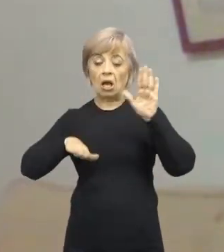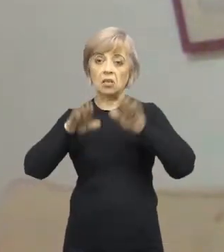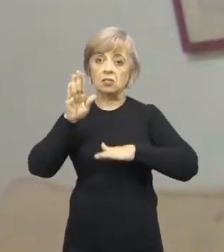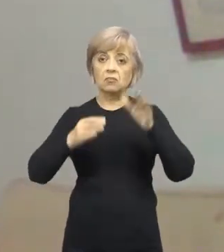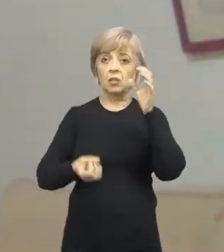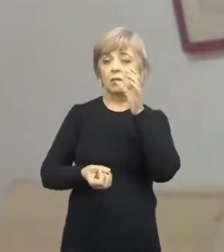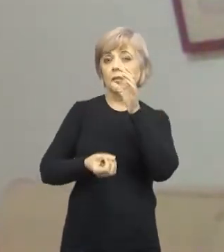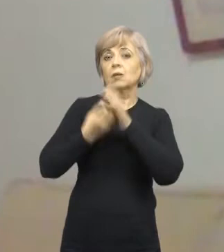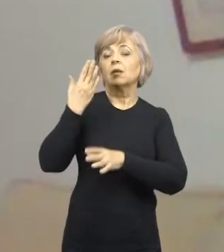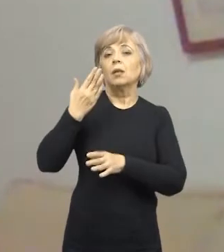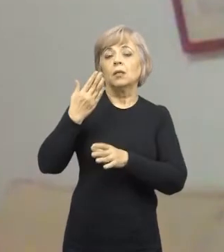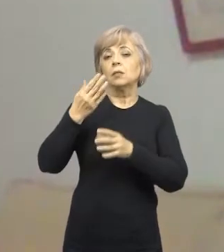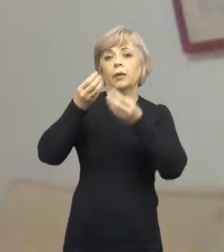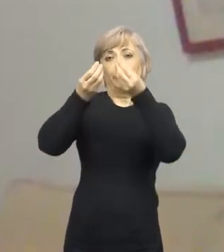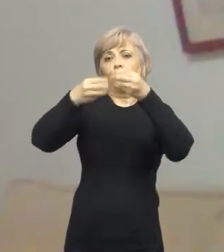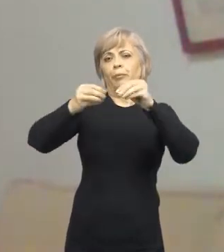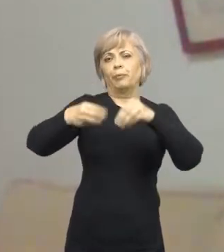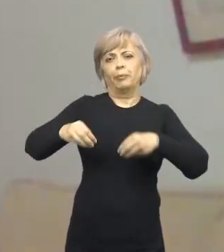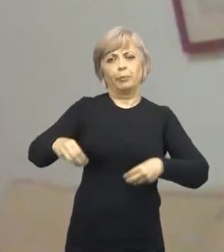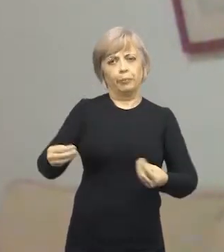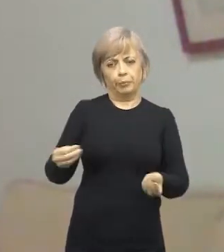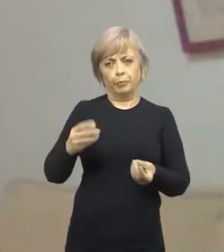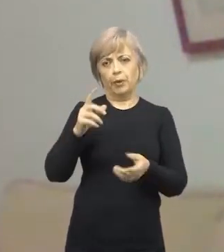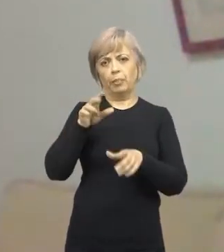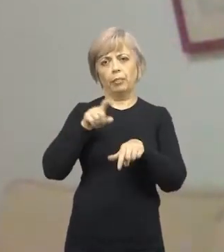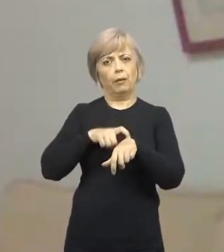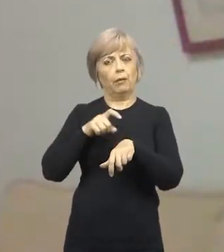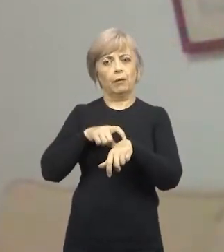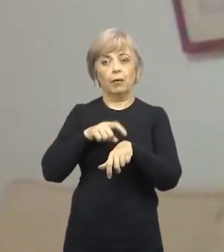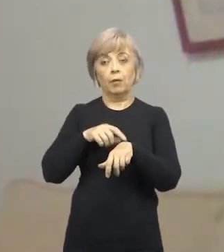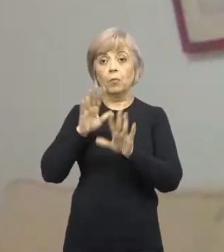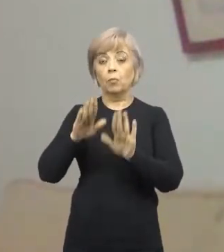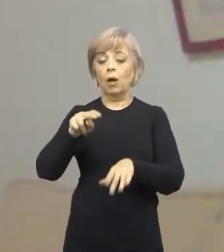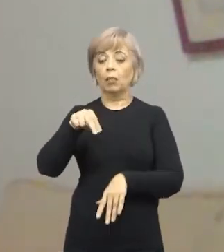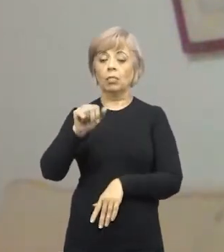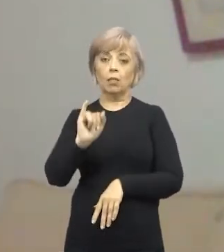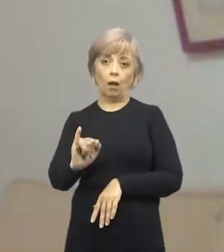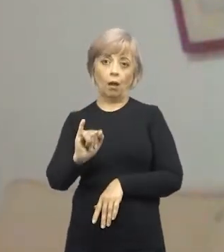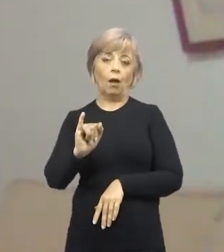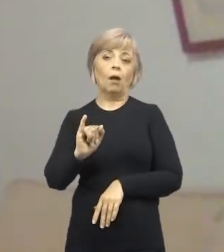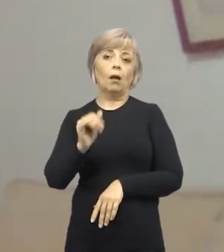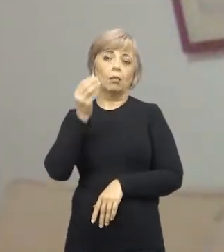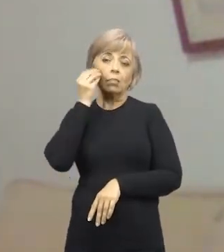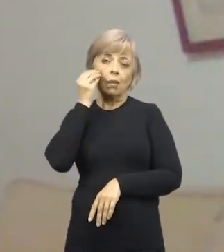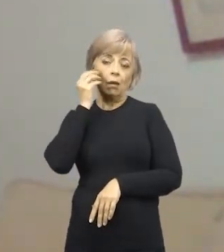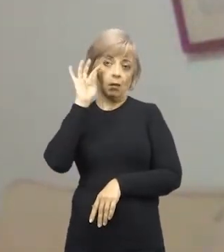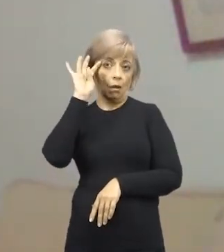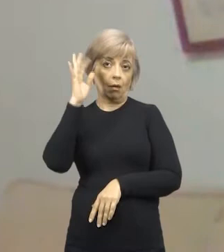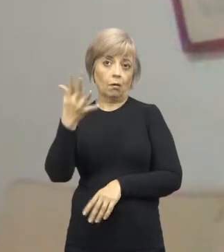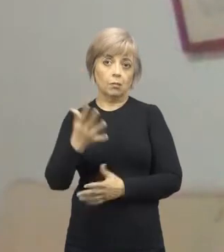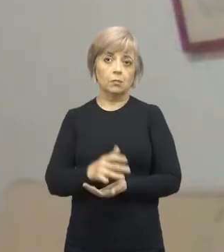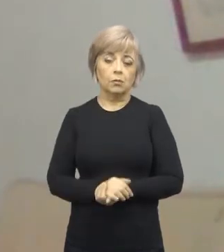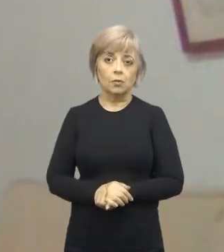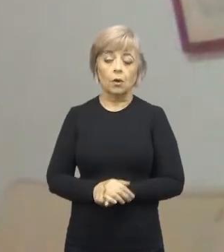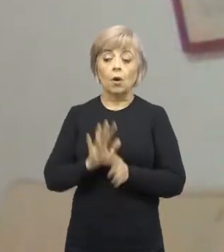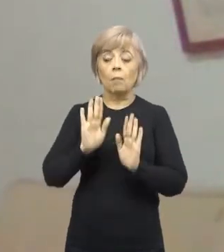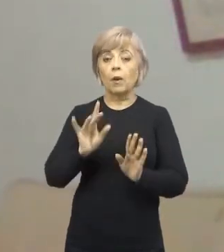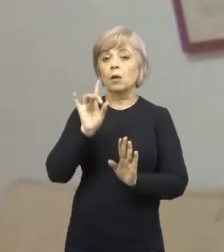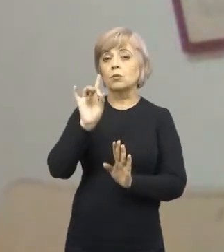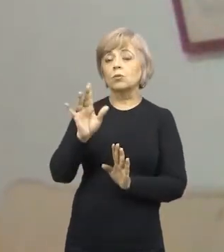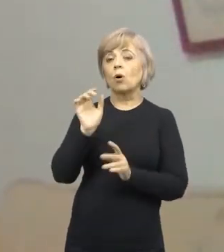uma certa defasagem temporal, mas que o NAI tenta solucionar. E nós só podemos fazer isso com o apoio